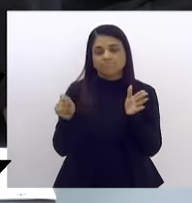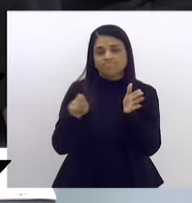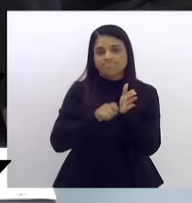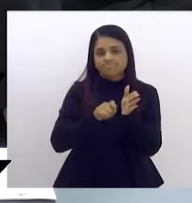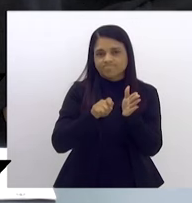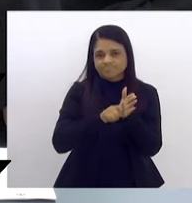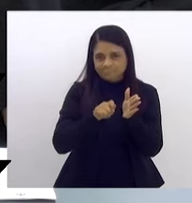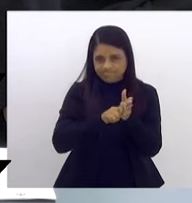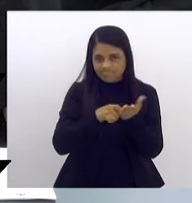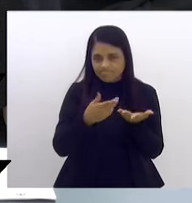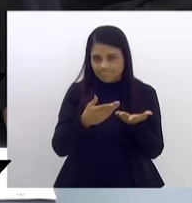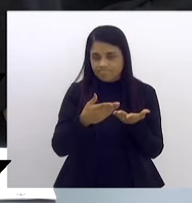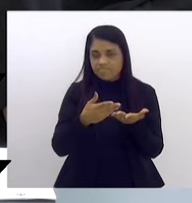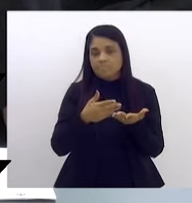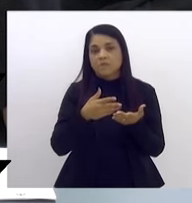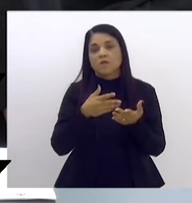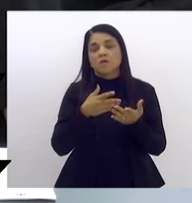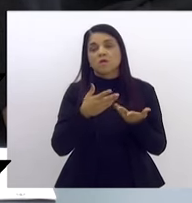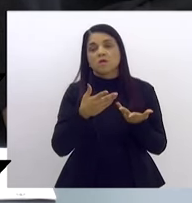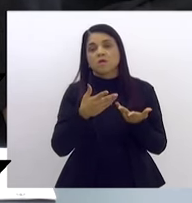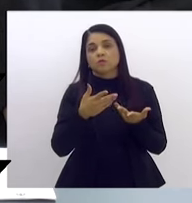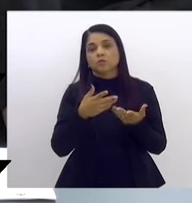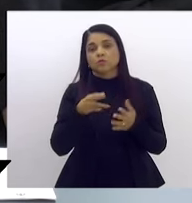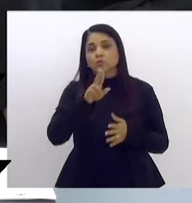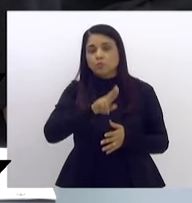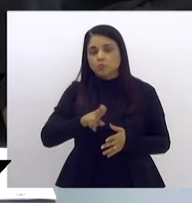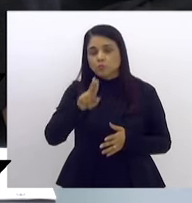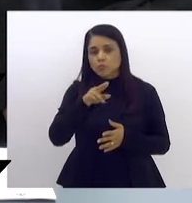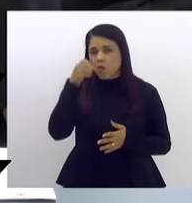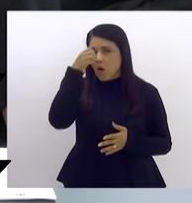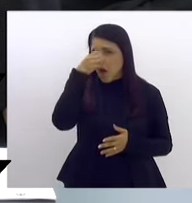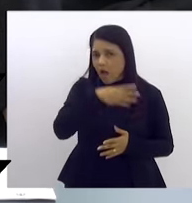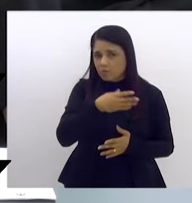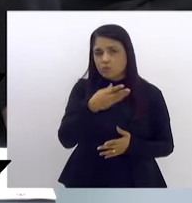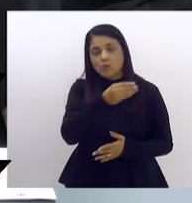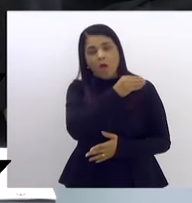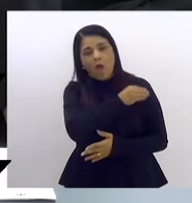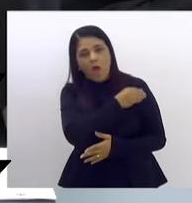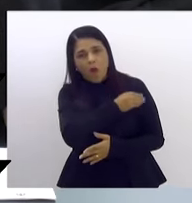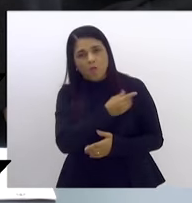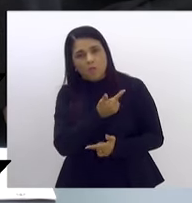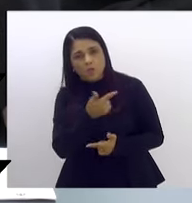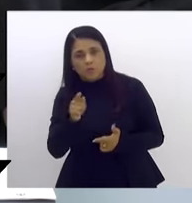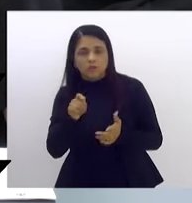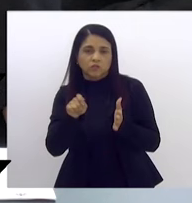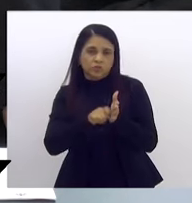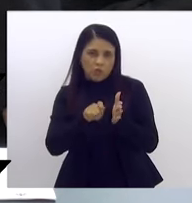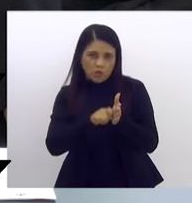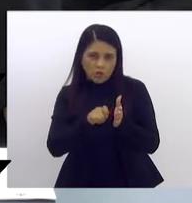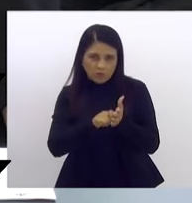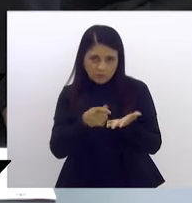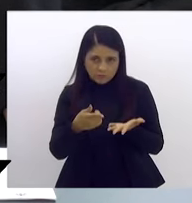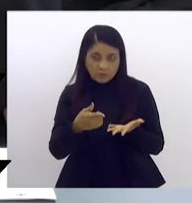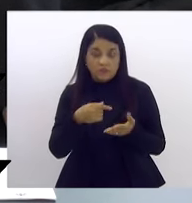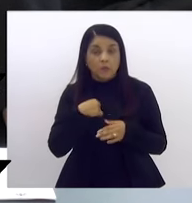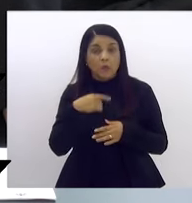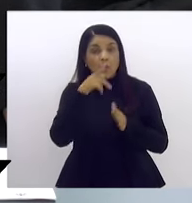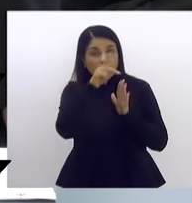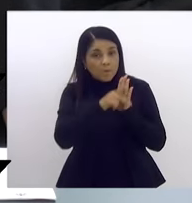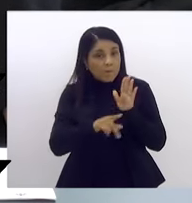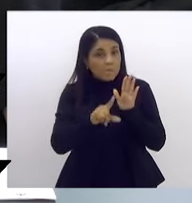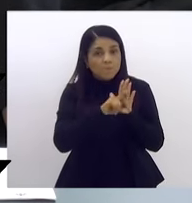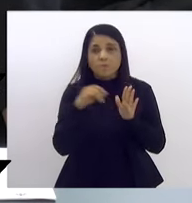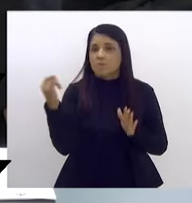um quadro né psíquico decorrente do uso abusivo contínuo de álcool e Outras Drogas eh então o projeto trata de um tema que é